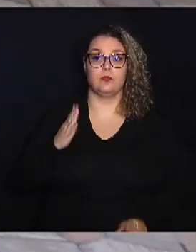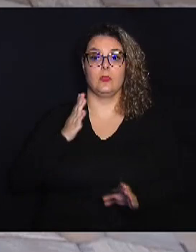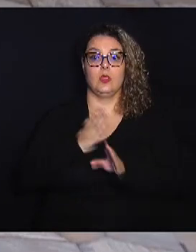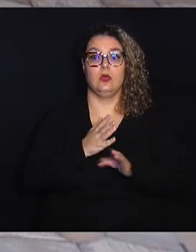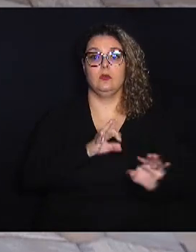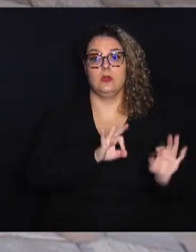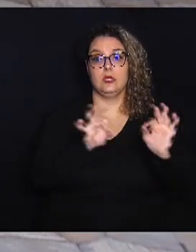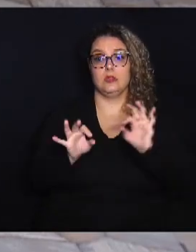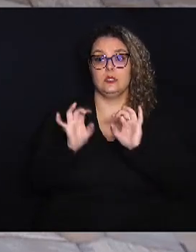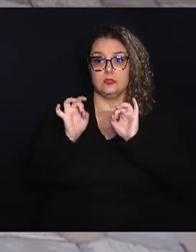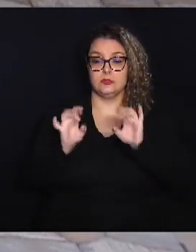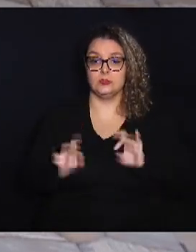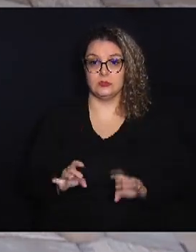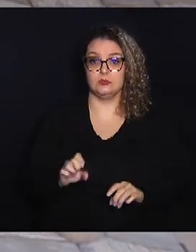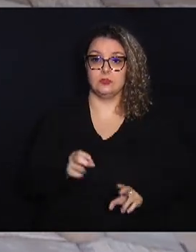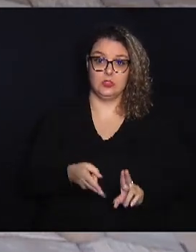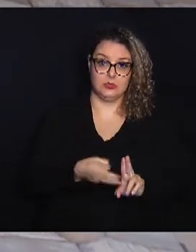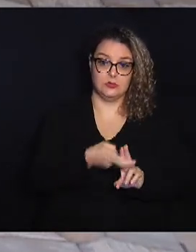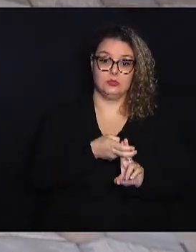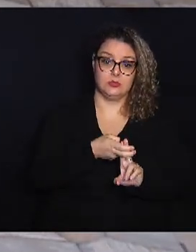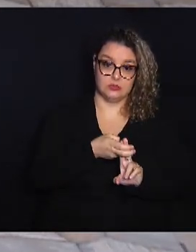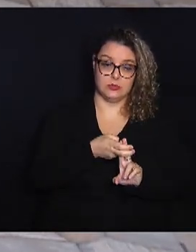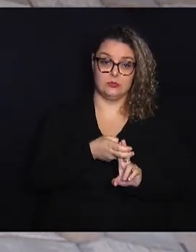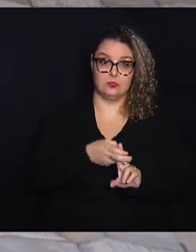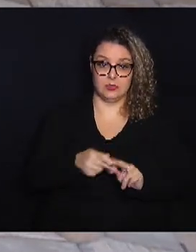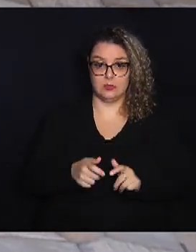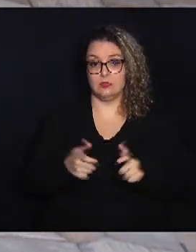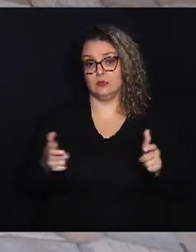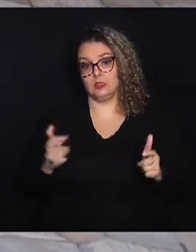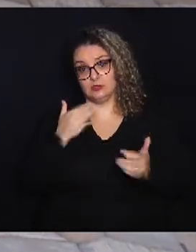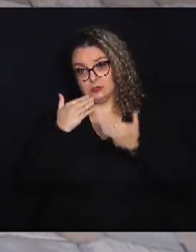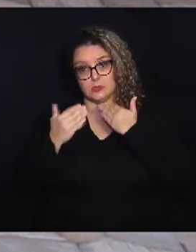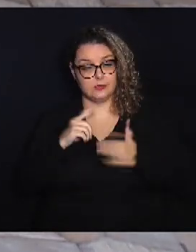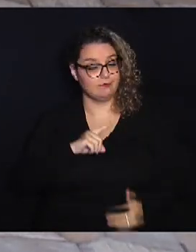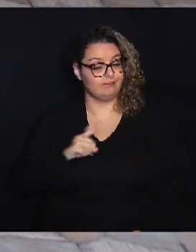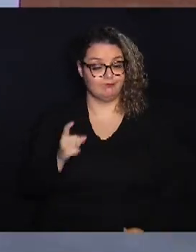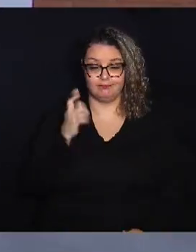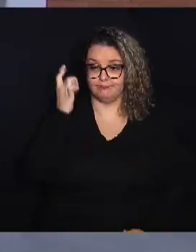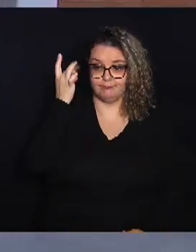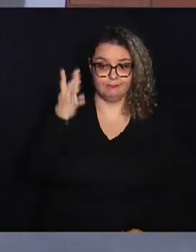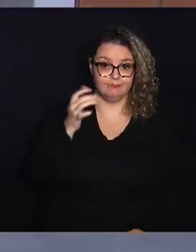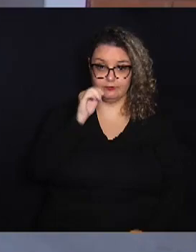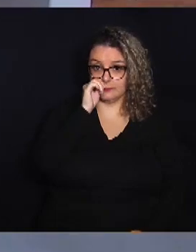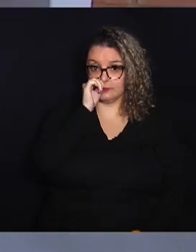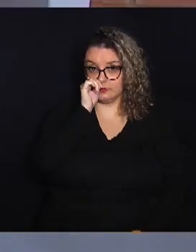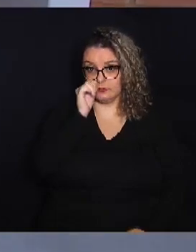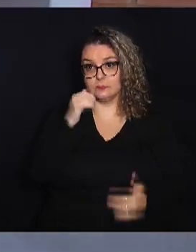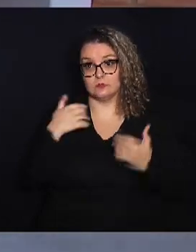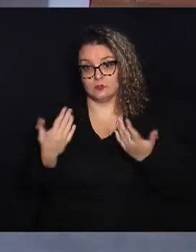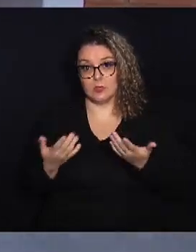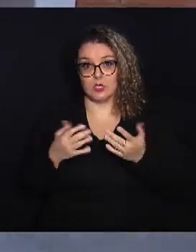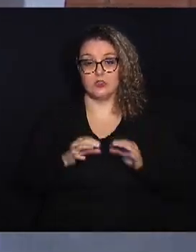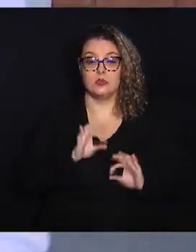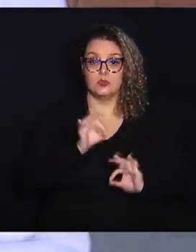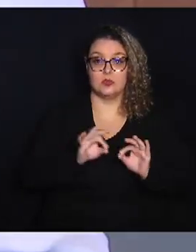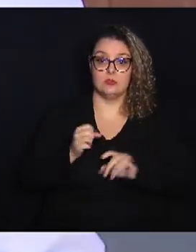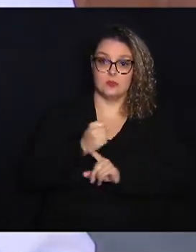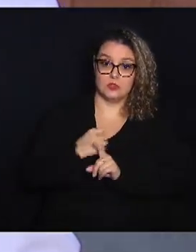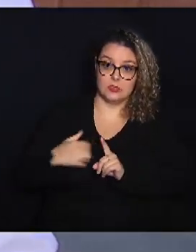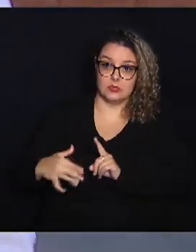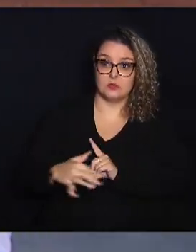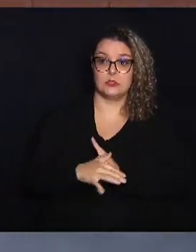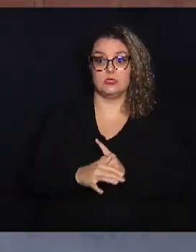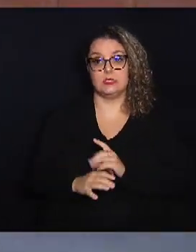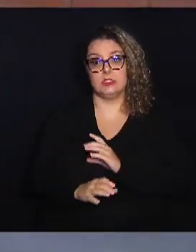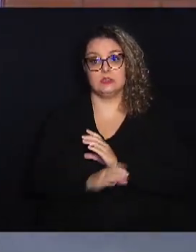acompanhamento especializado pelo SUS, devido à alta demanda, não é nada fácil. Mas organizações da sociedade civil